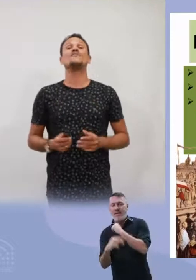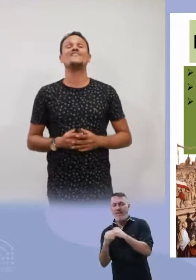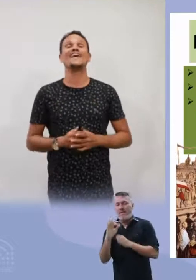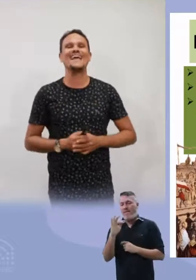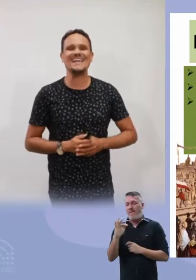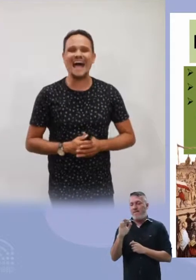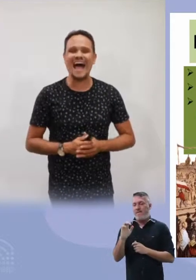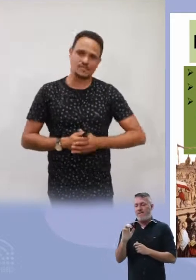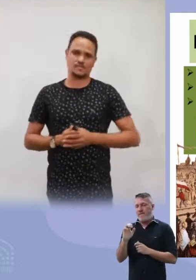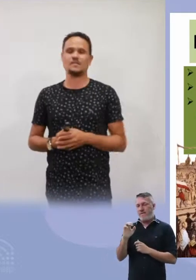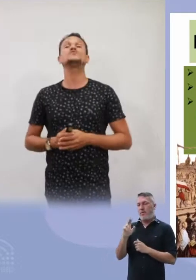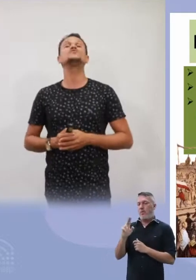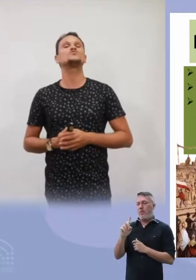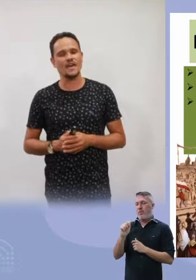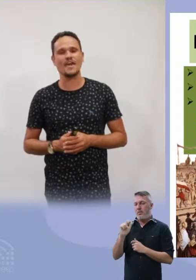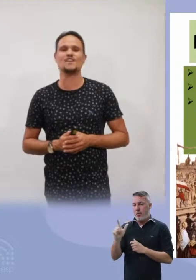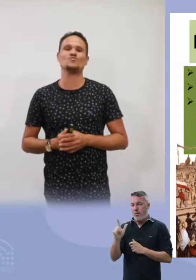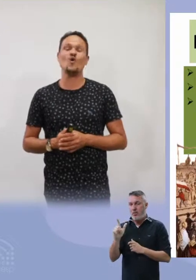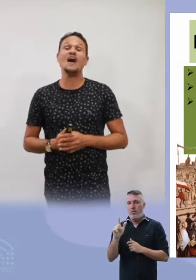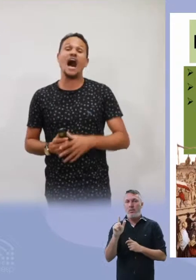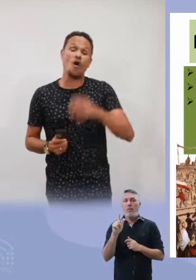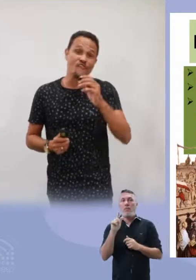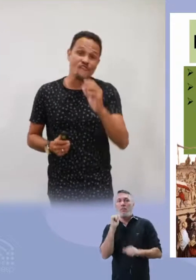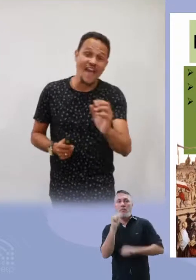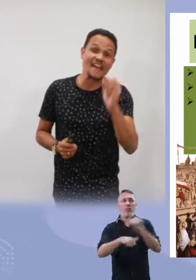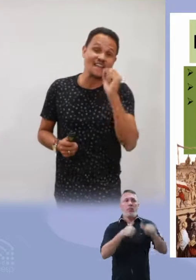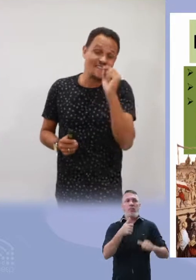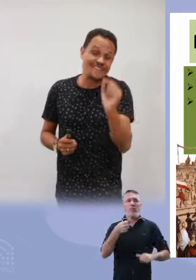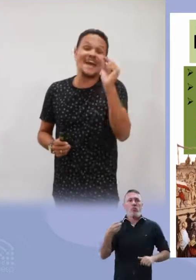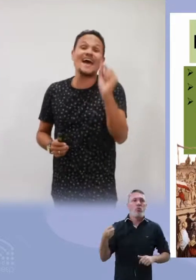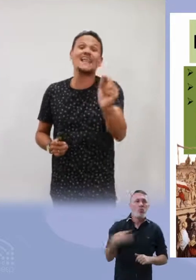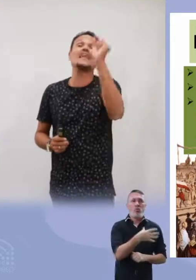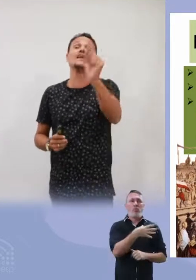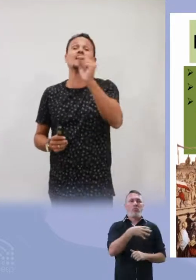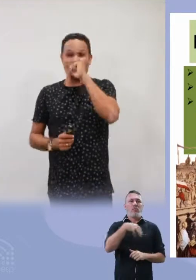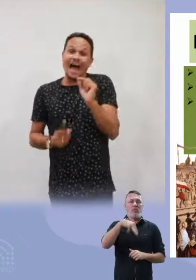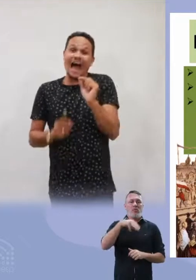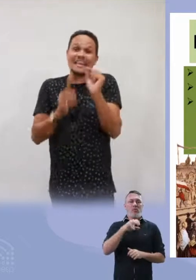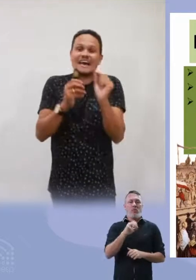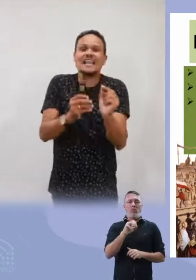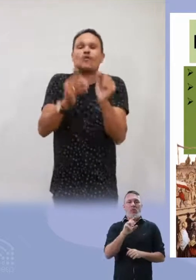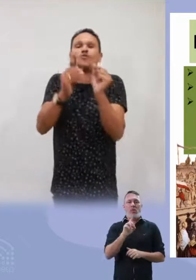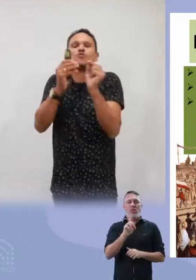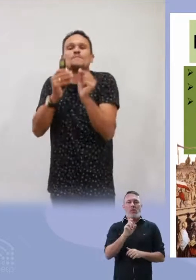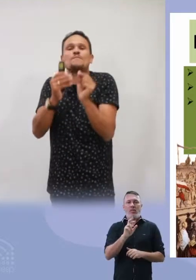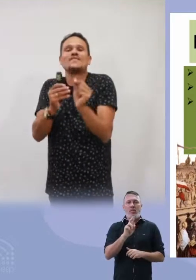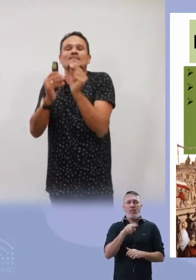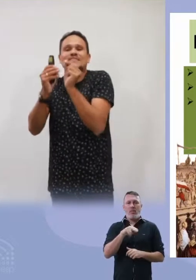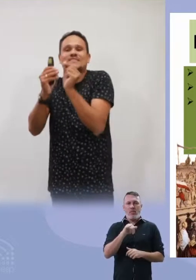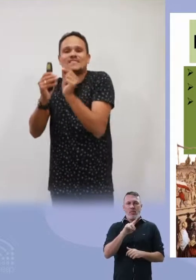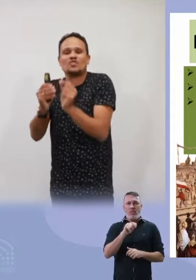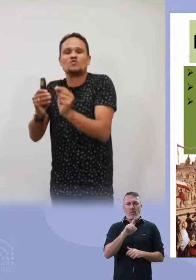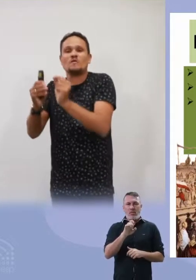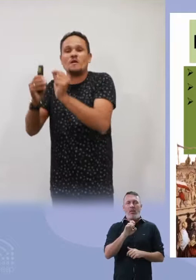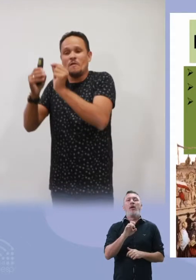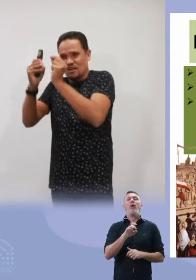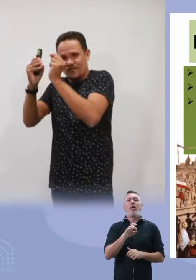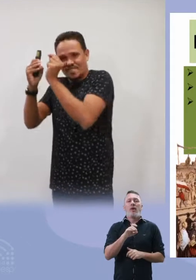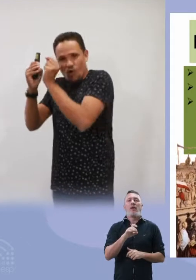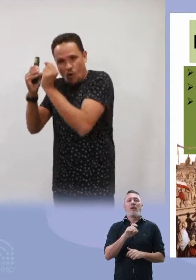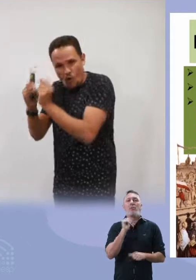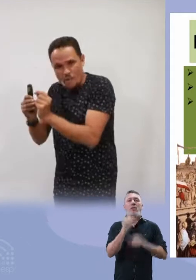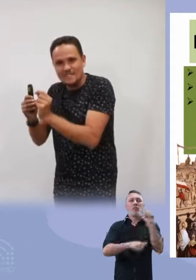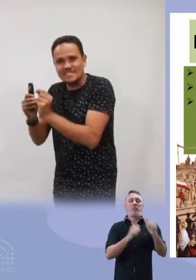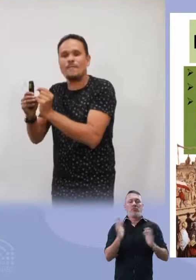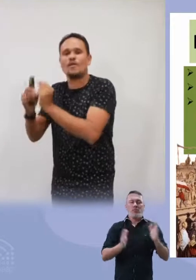de ovelhas. Isso mesmo, a ovelha vai dar ela a lã. A lã ela usa para fazer tecidos e